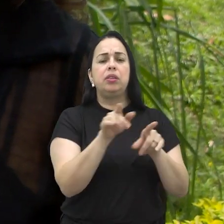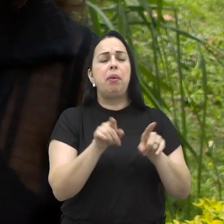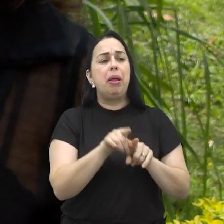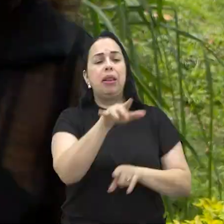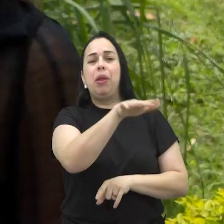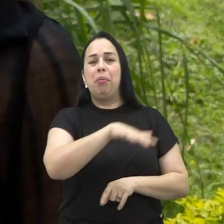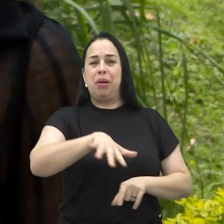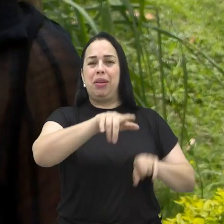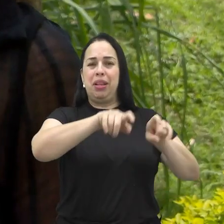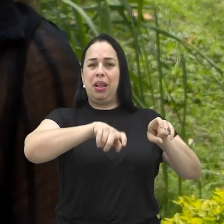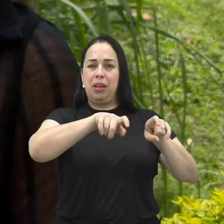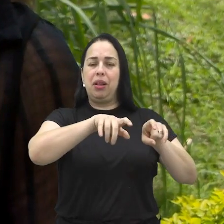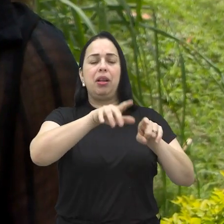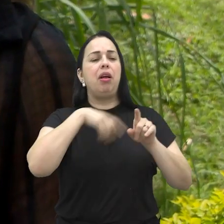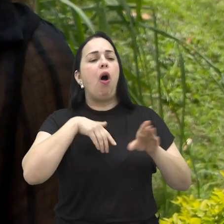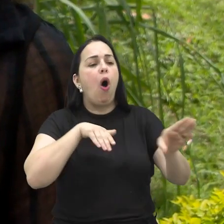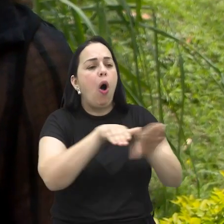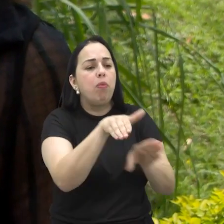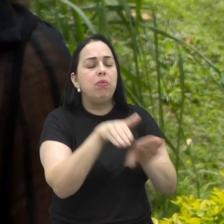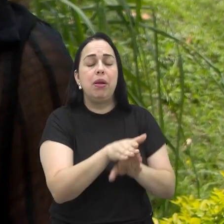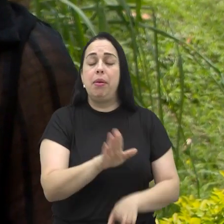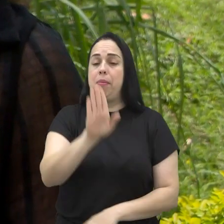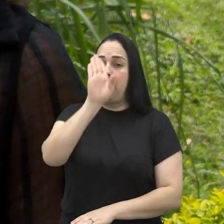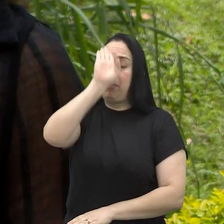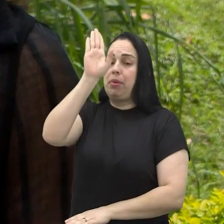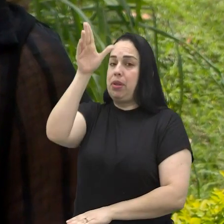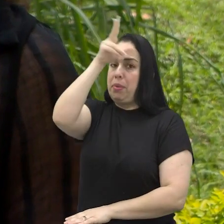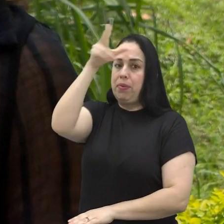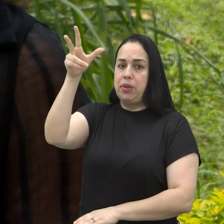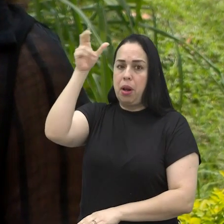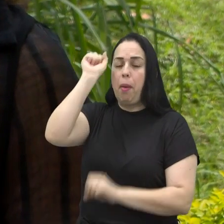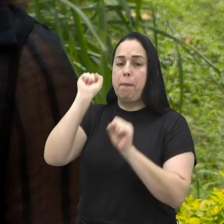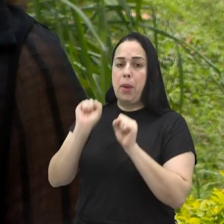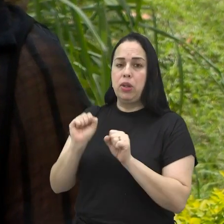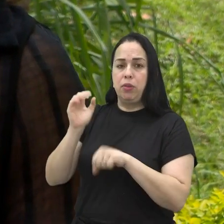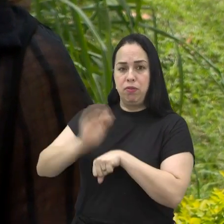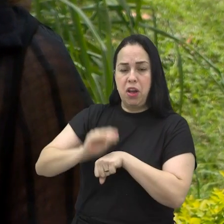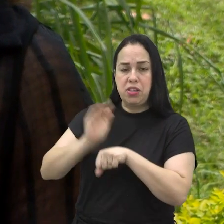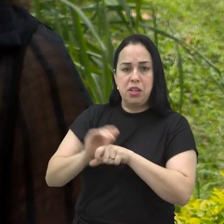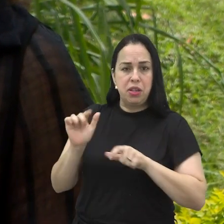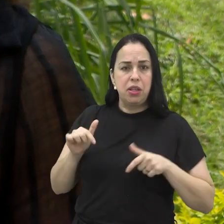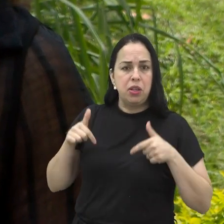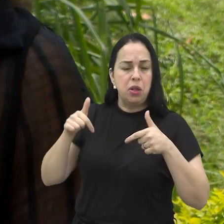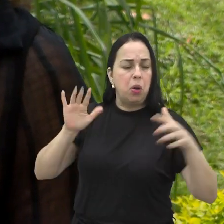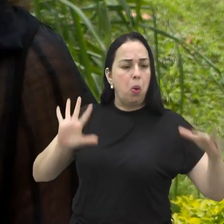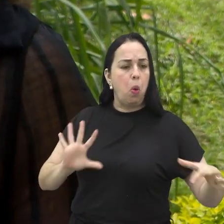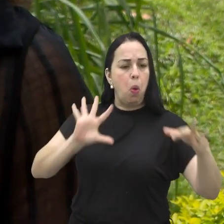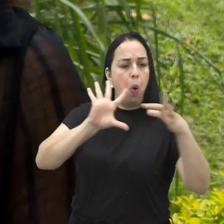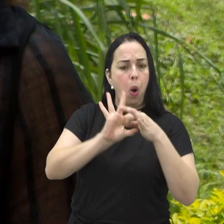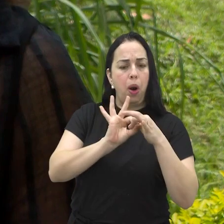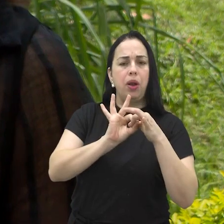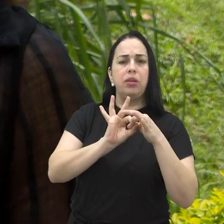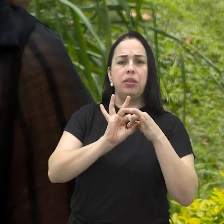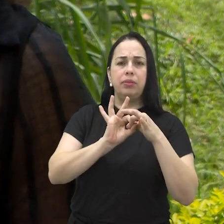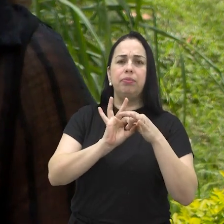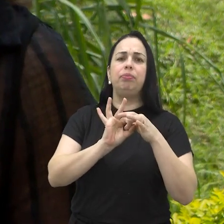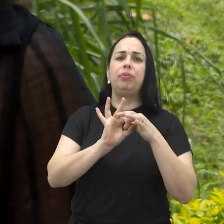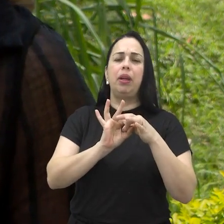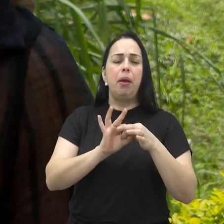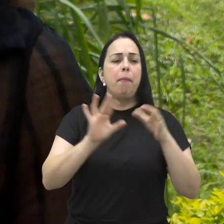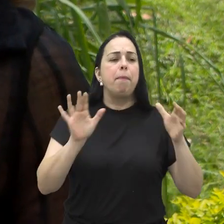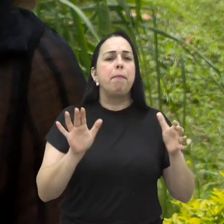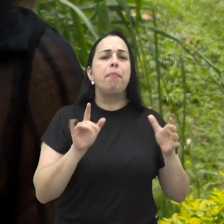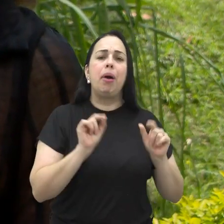mais rural. E acredito que a Prefeitura possa atuar um pouco mais com a comunidade no perímetro